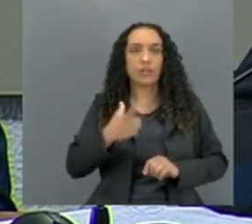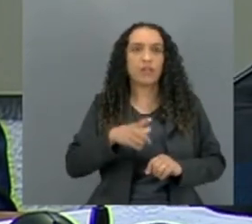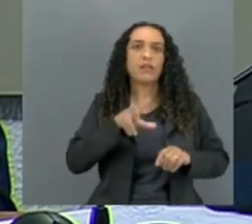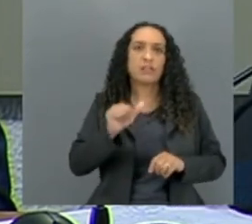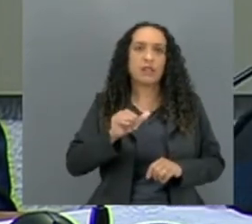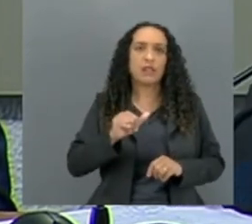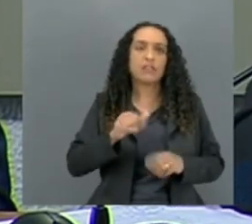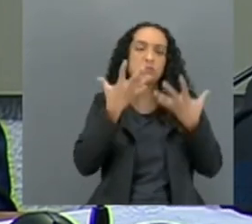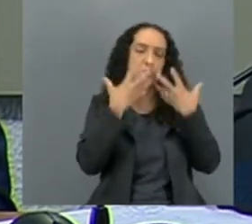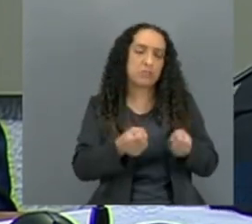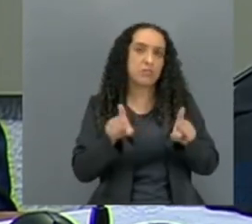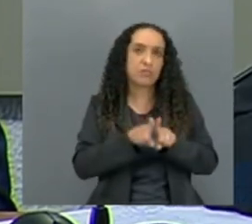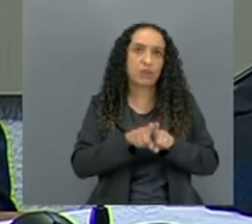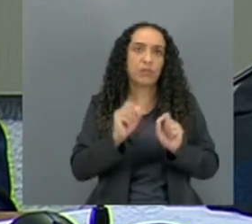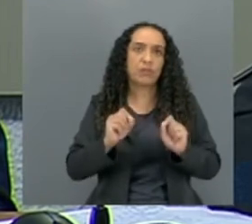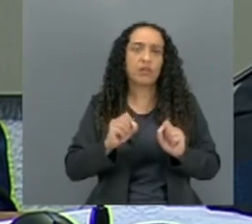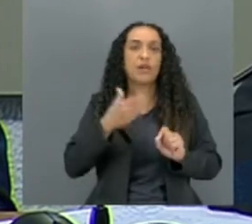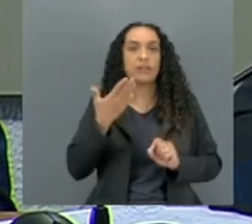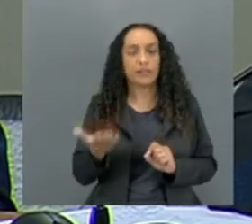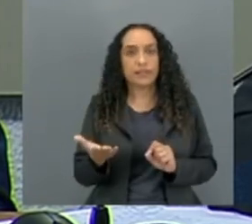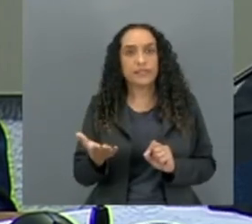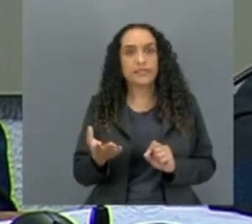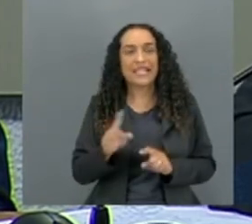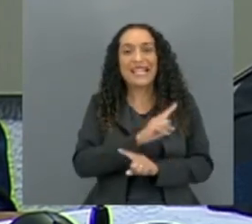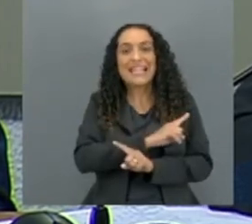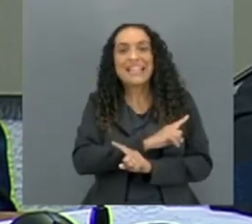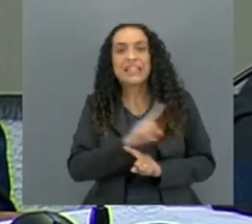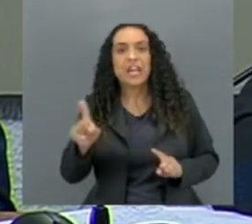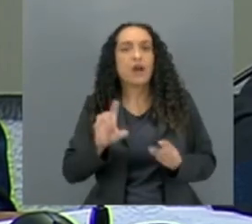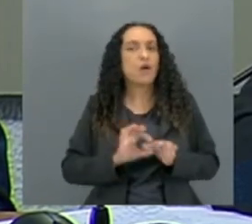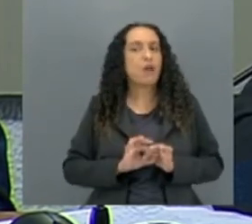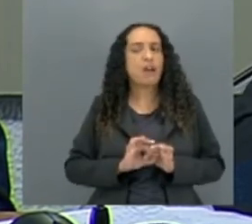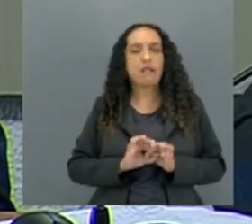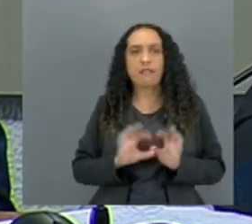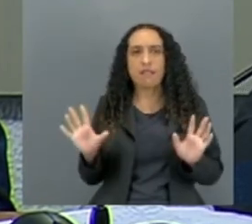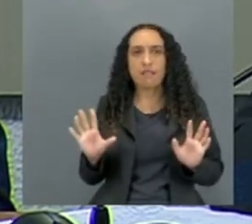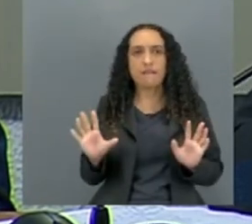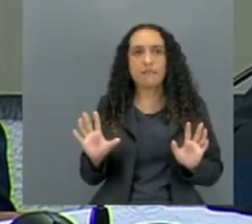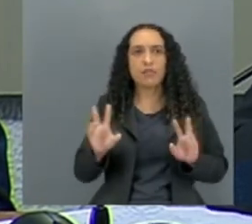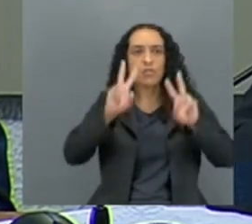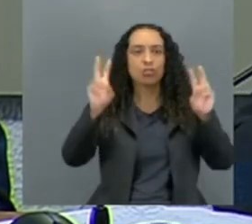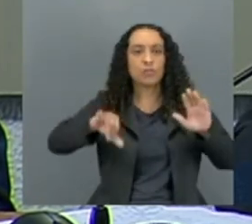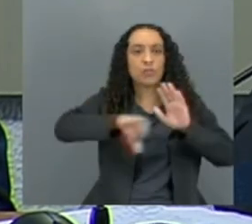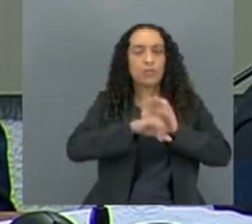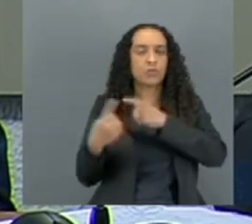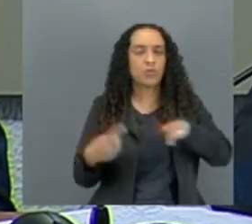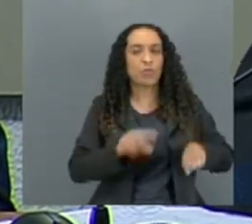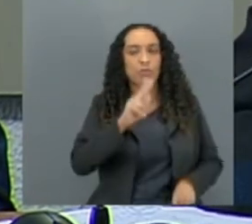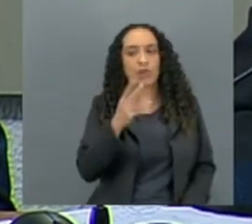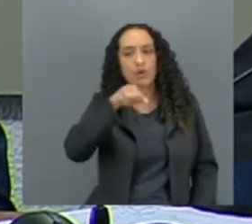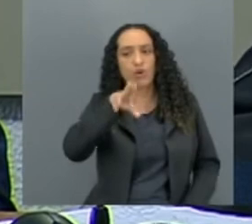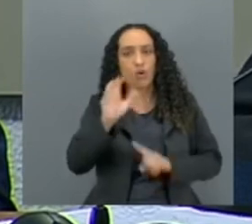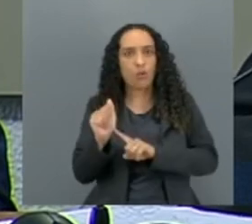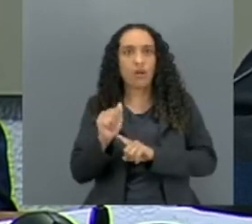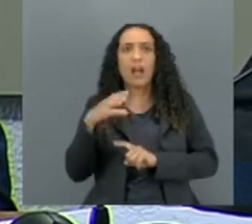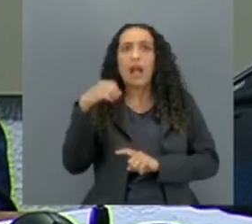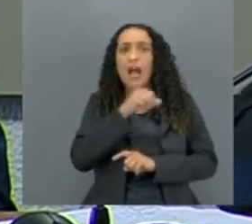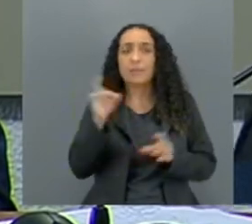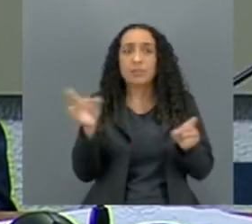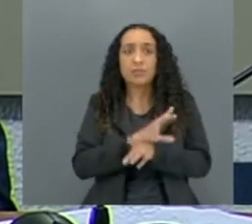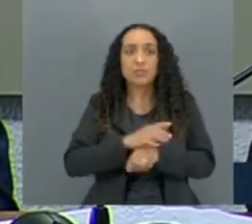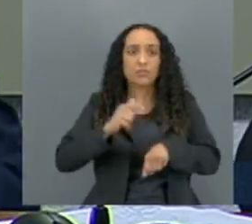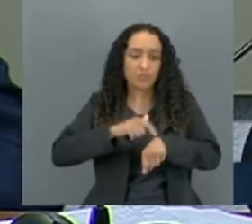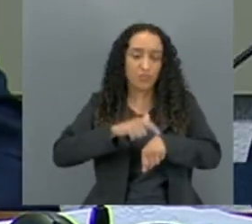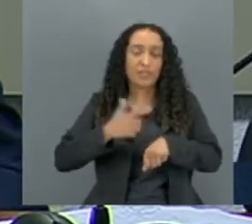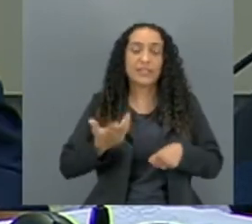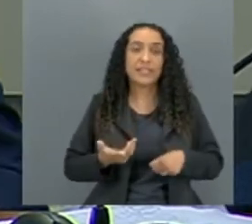em consideração esta não imunidade no que diz respeito aos crimes contra a honra. Rapidamente, para terminar, senador Petecão,